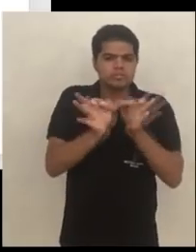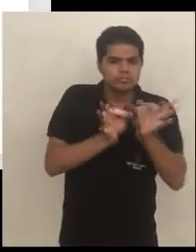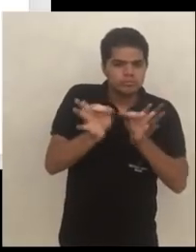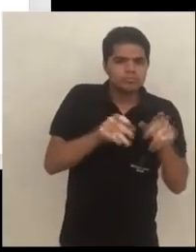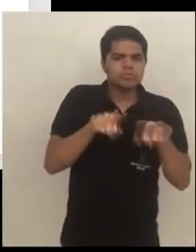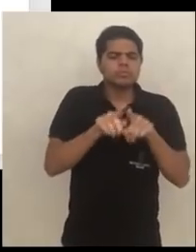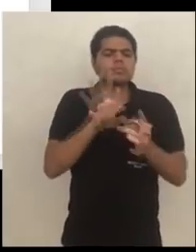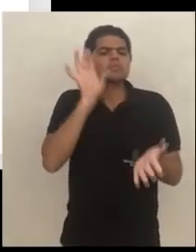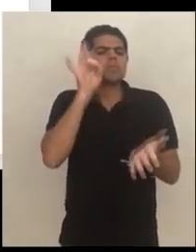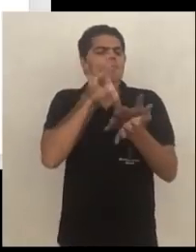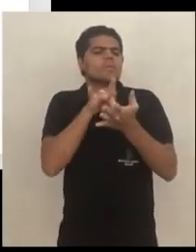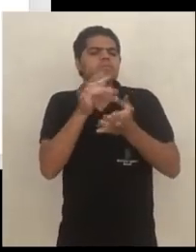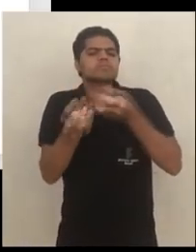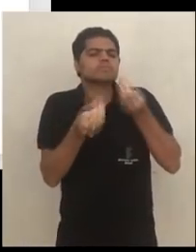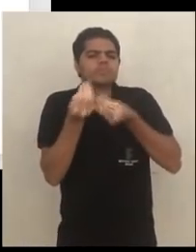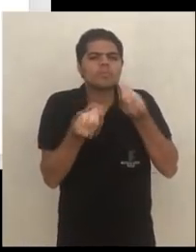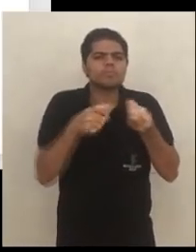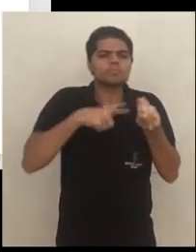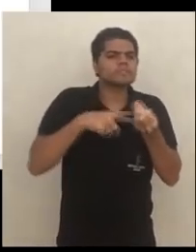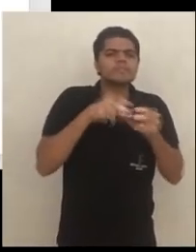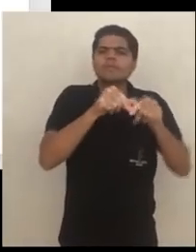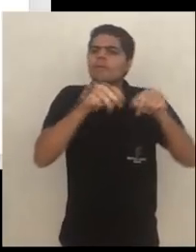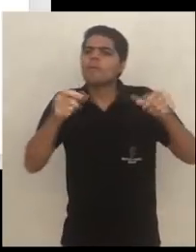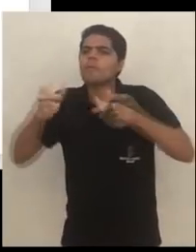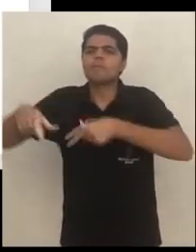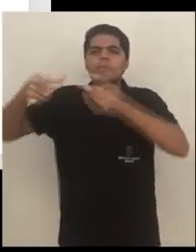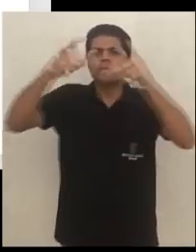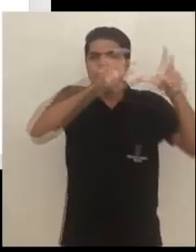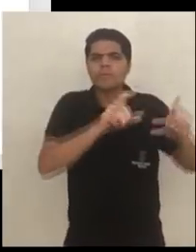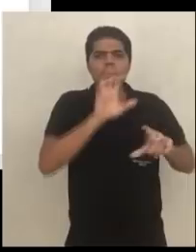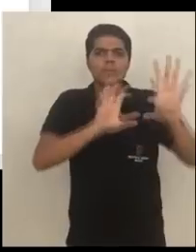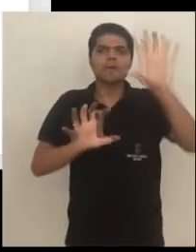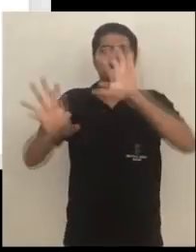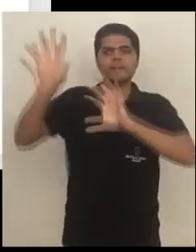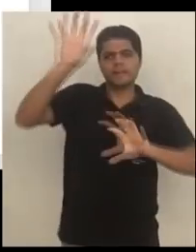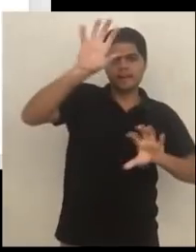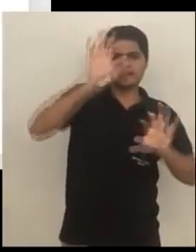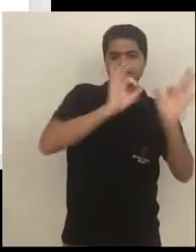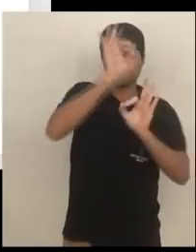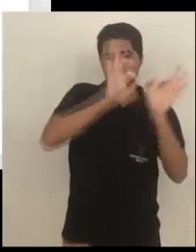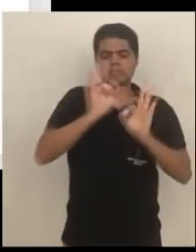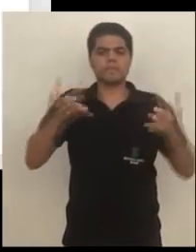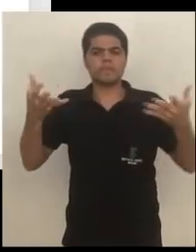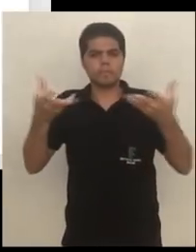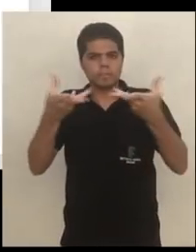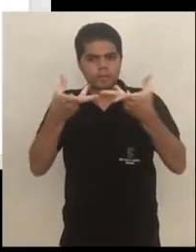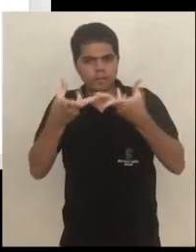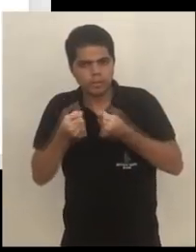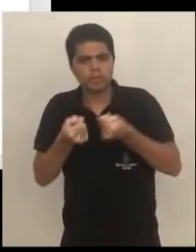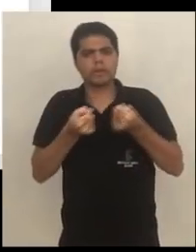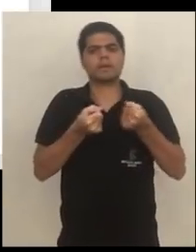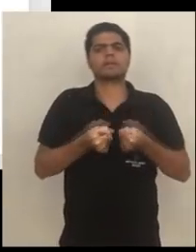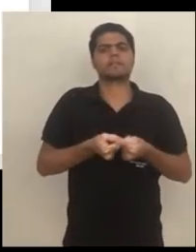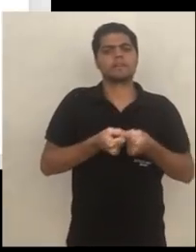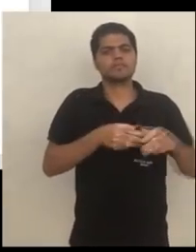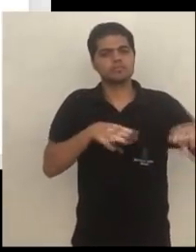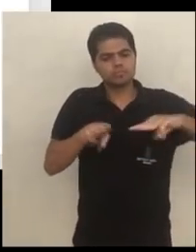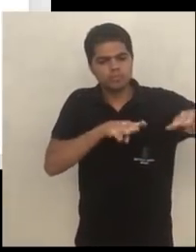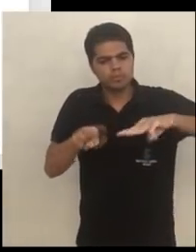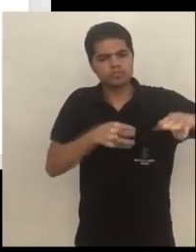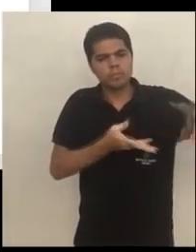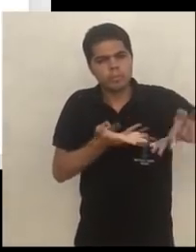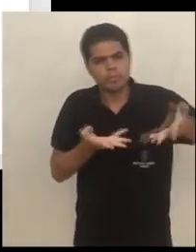fomenta a criação de fóruns setoriais, fóruns territoriais, para aprimorar justamente a representação dos movimentos